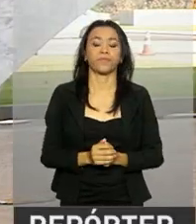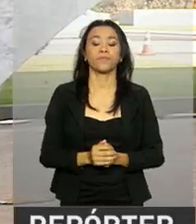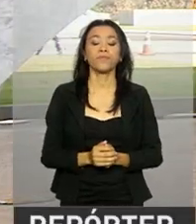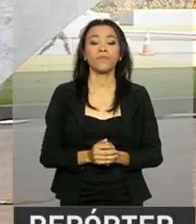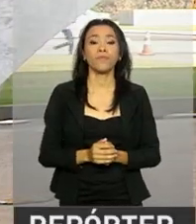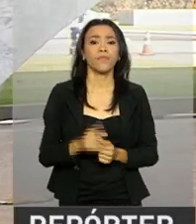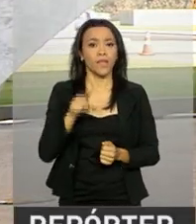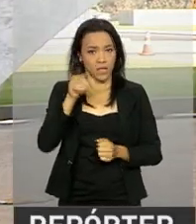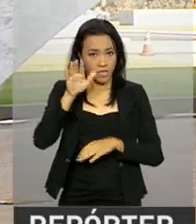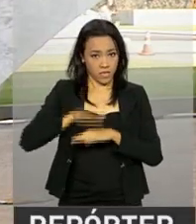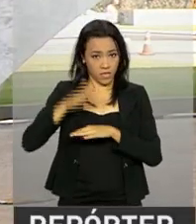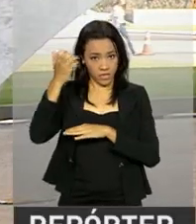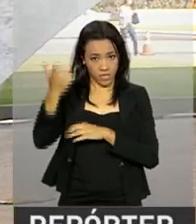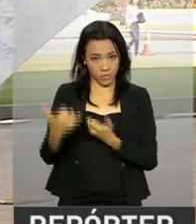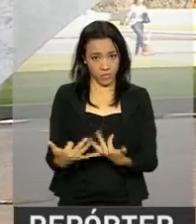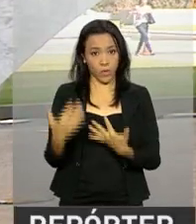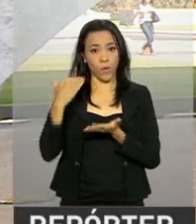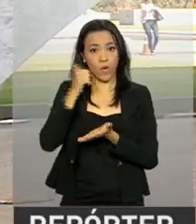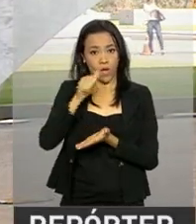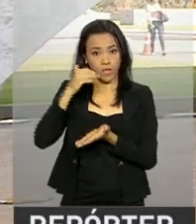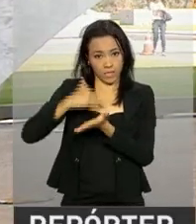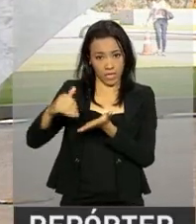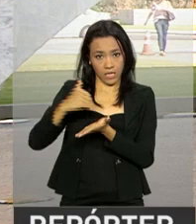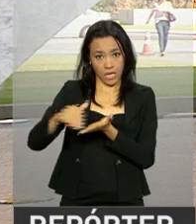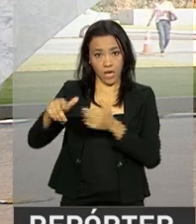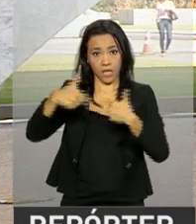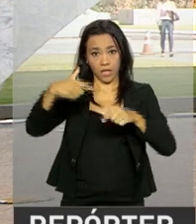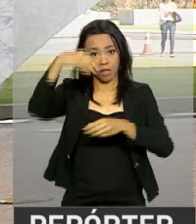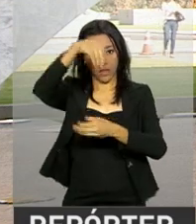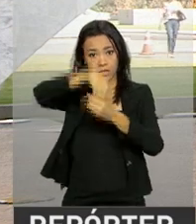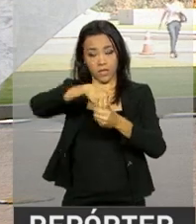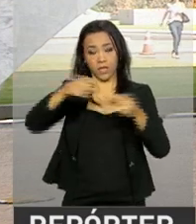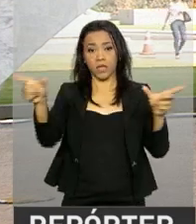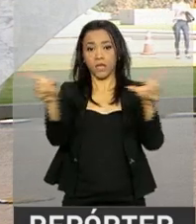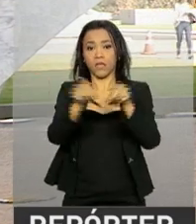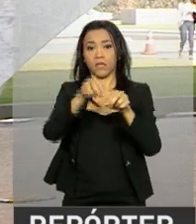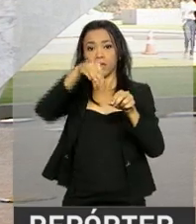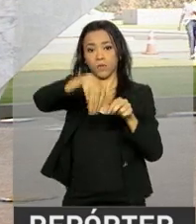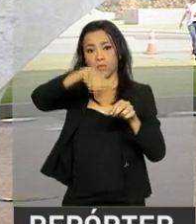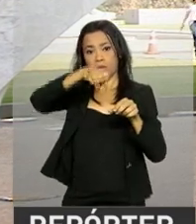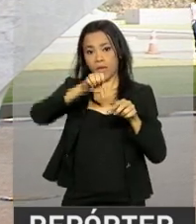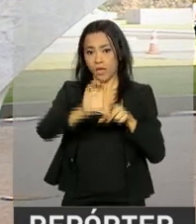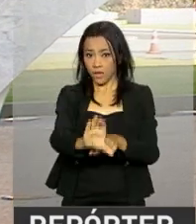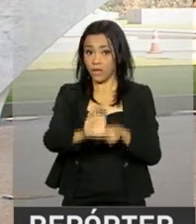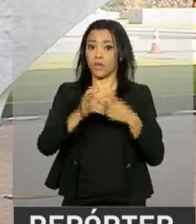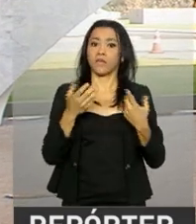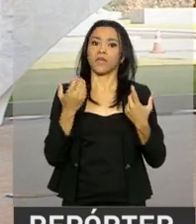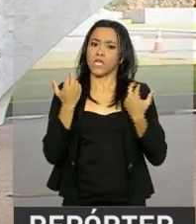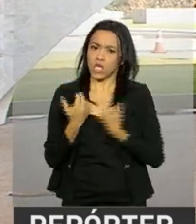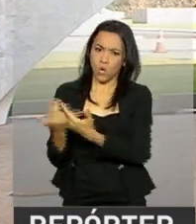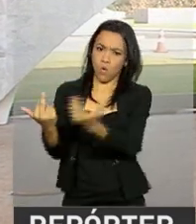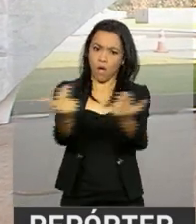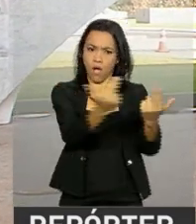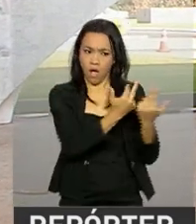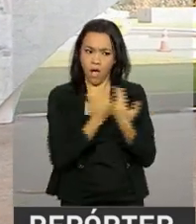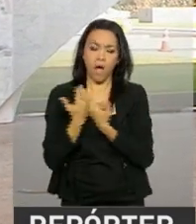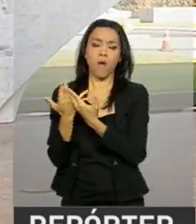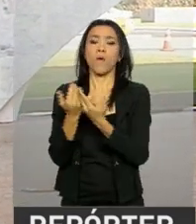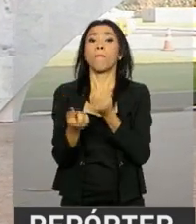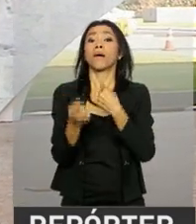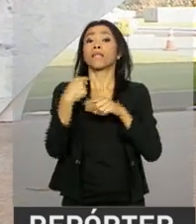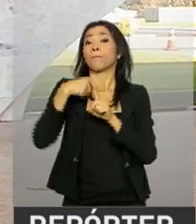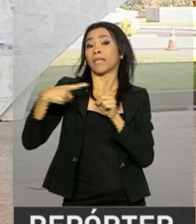então como explicou a secretária executiva do MEC além de uma parte comum a todos os alunos do ensino médio na na